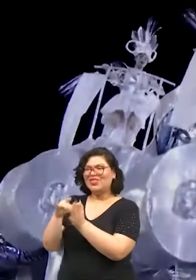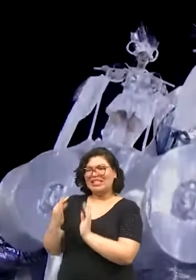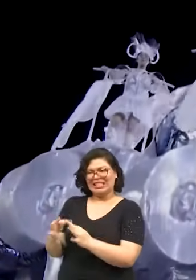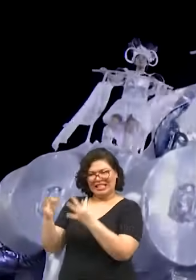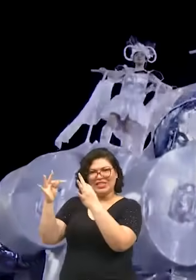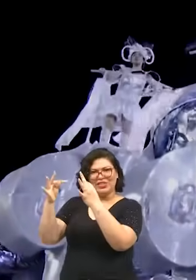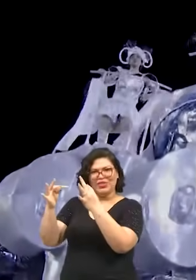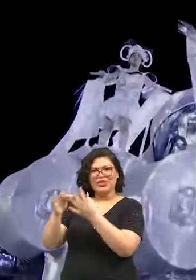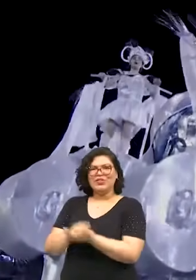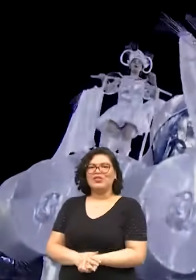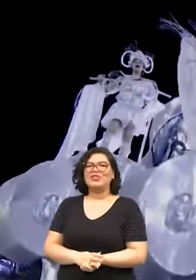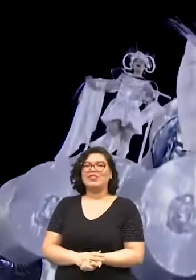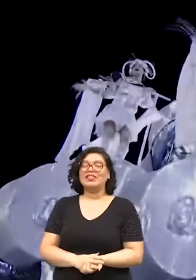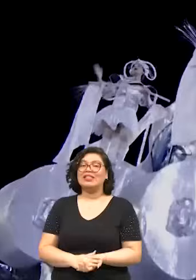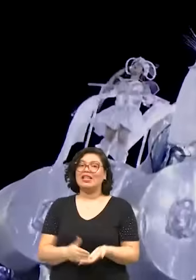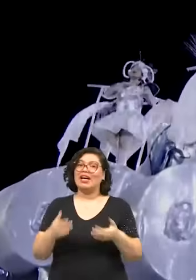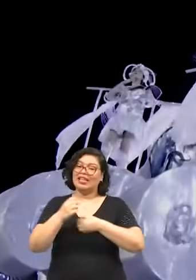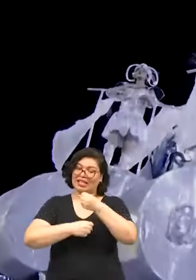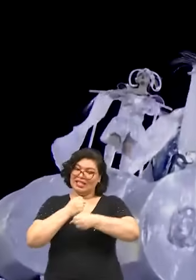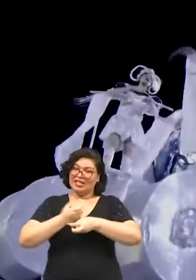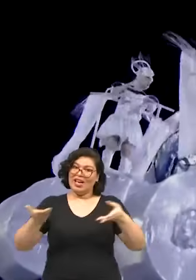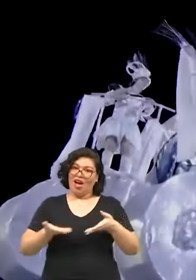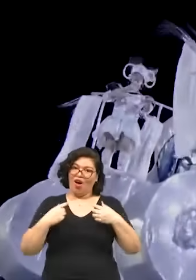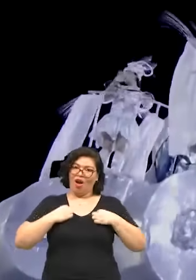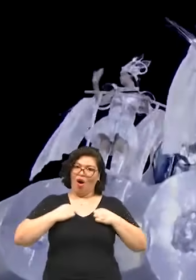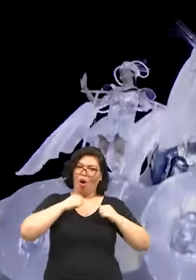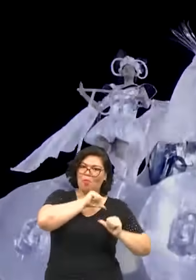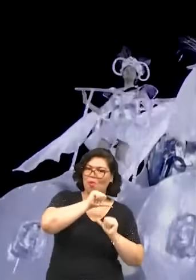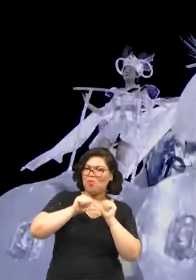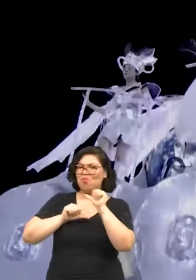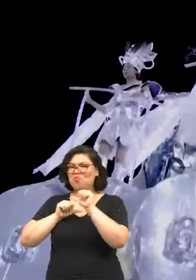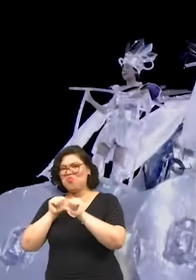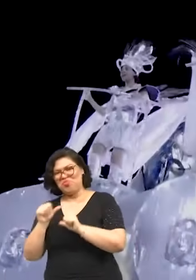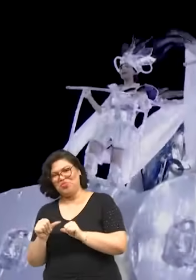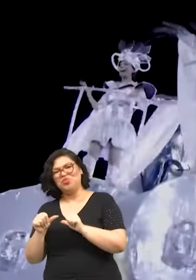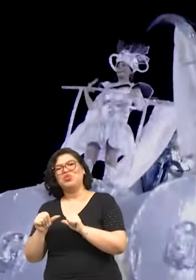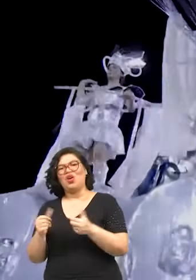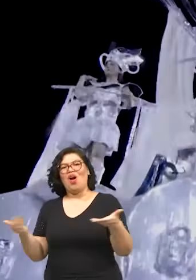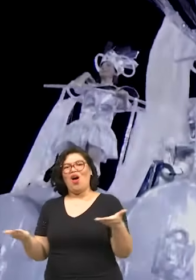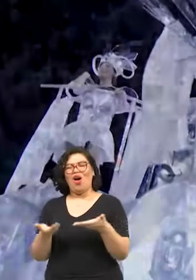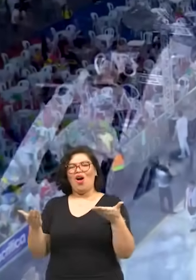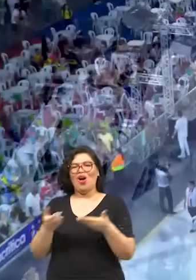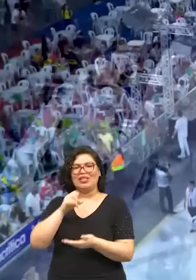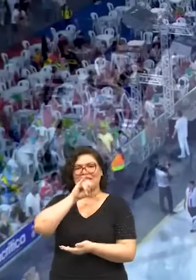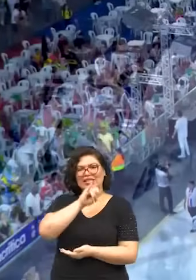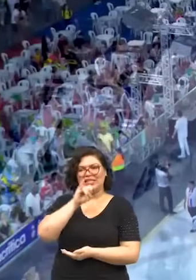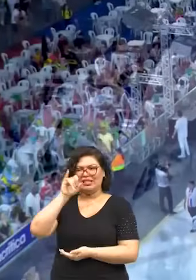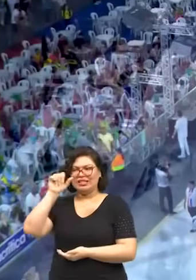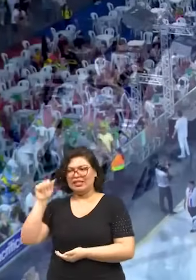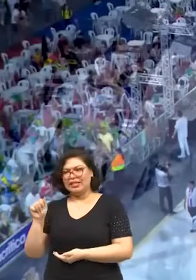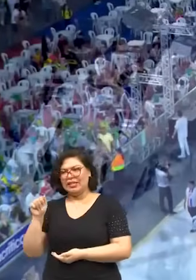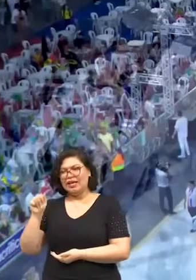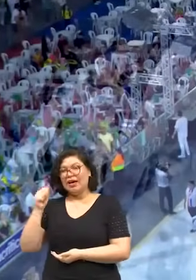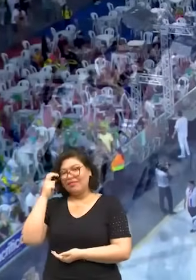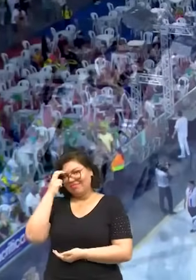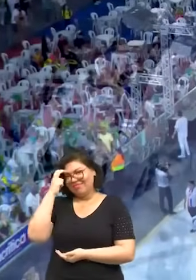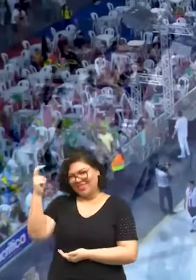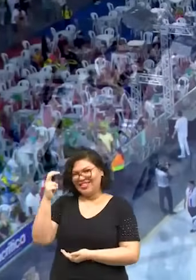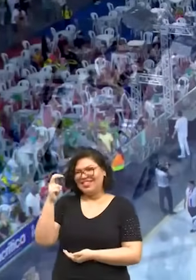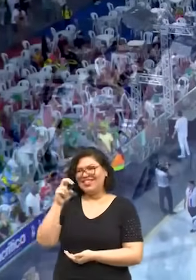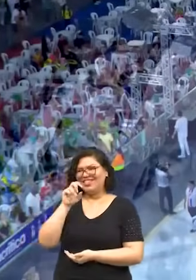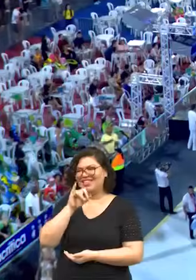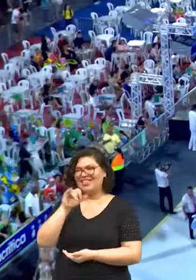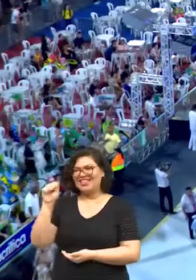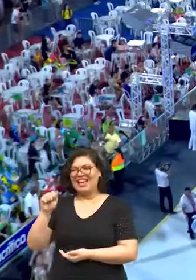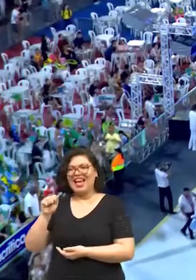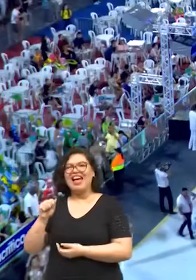Esse ano ele mudou de roupa de novo. E esse ano ele vem aí com a inteligência artificial. É o cigano prateado da Andanças de